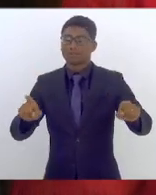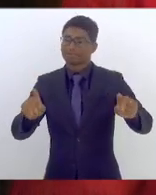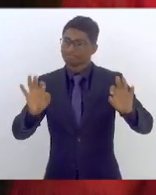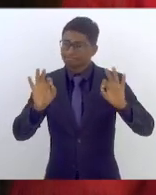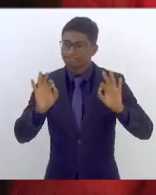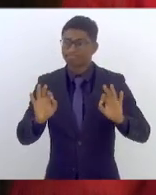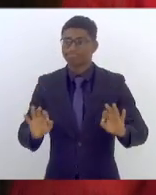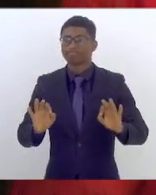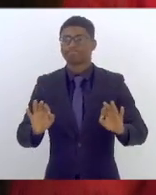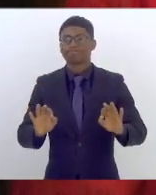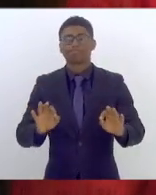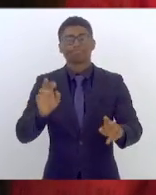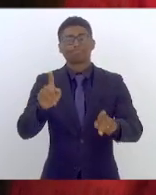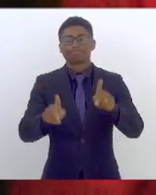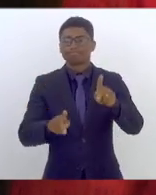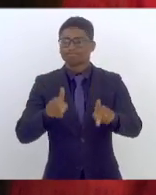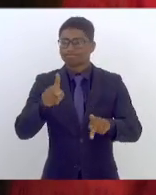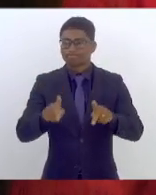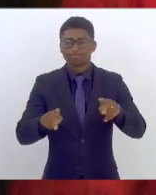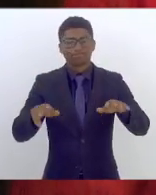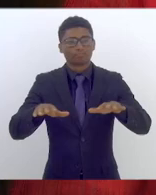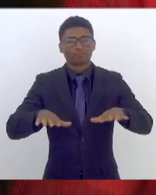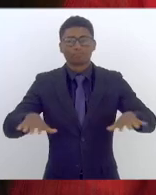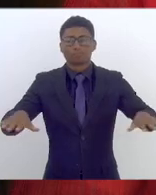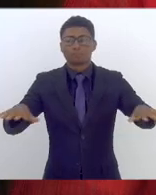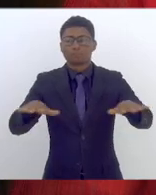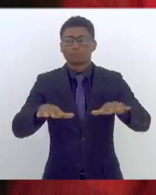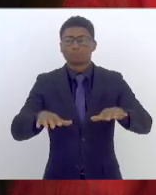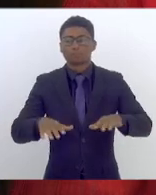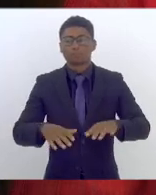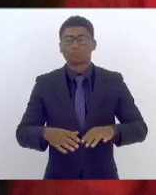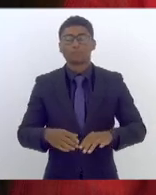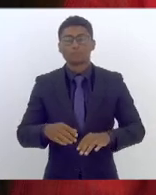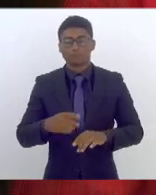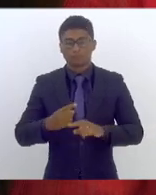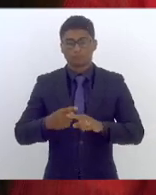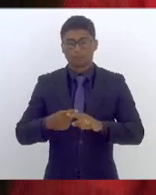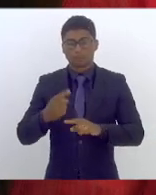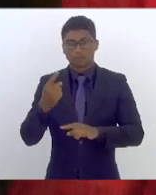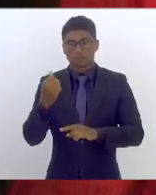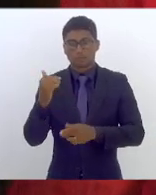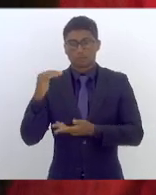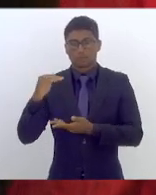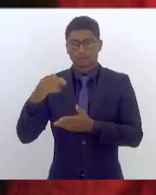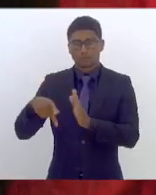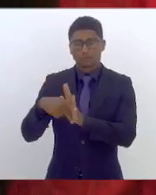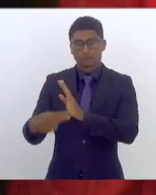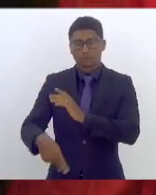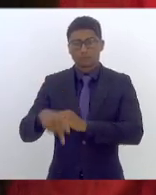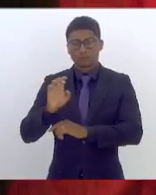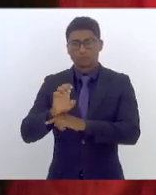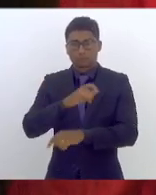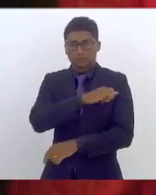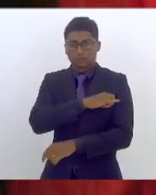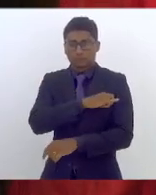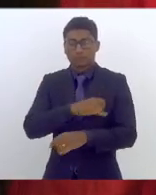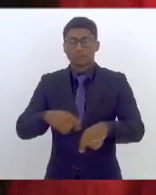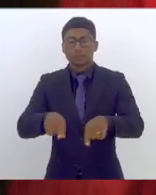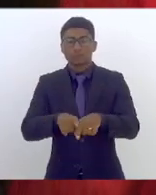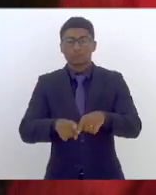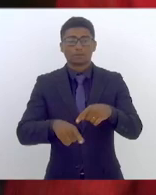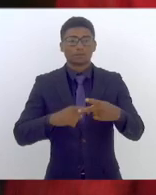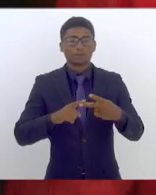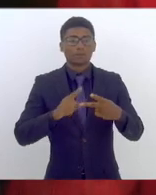todo toda a população no que tange ao orçamento do Estado do Rio de Janeiro a atenção quanto aos gastos atenção